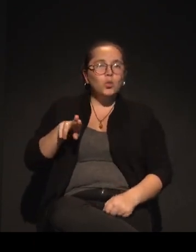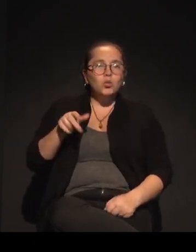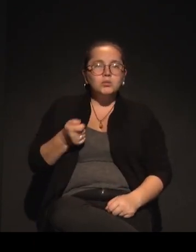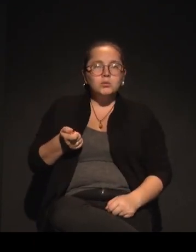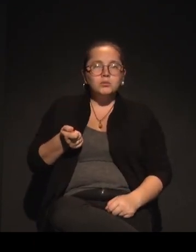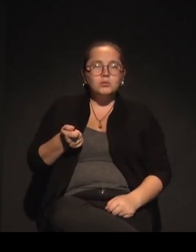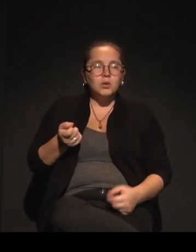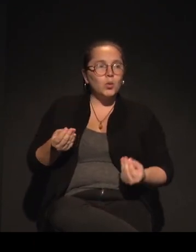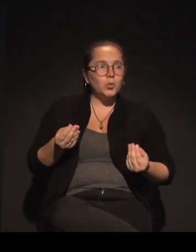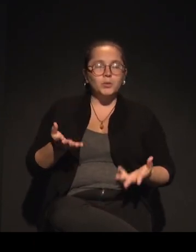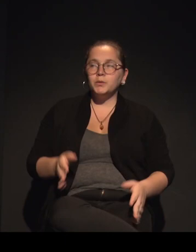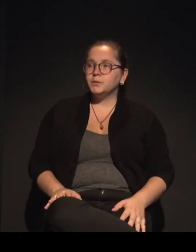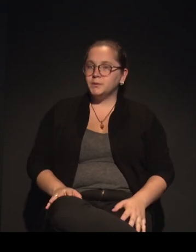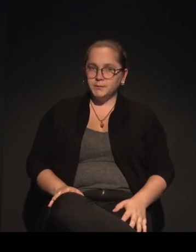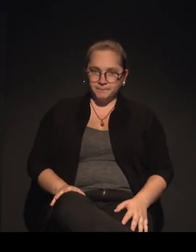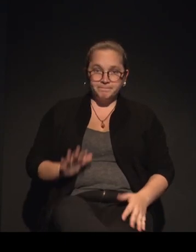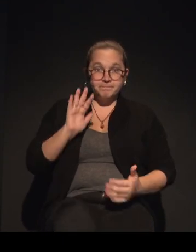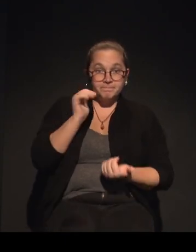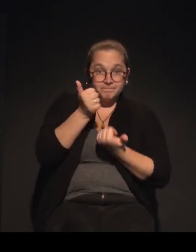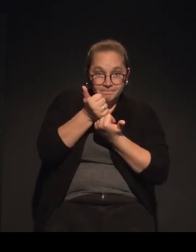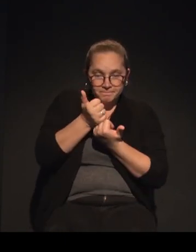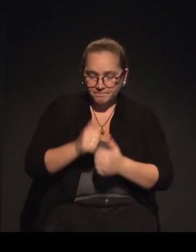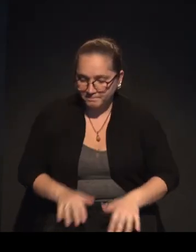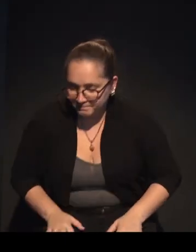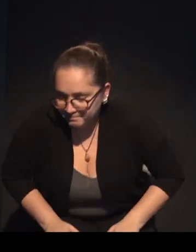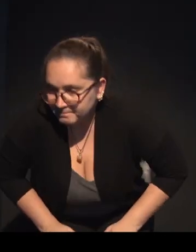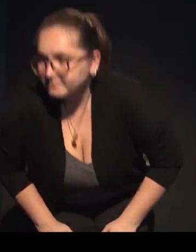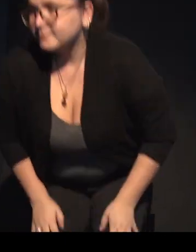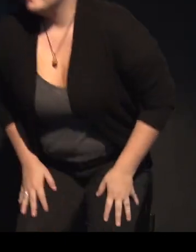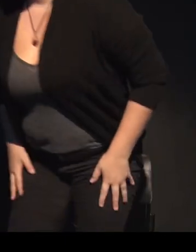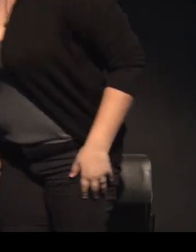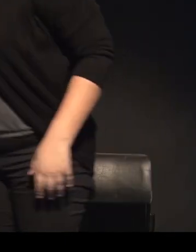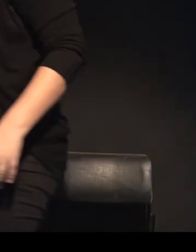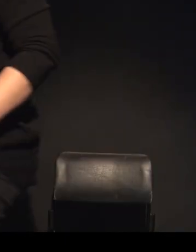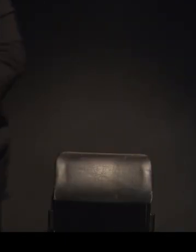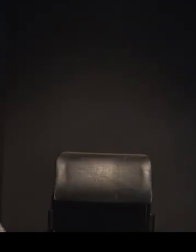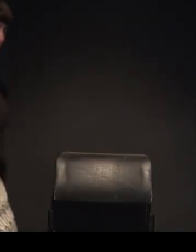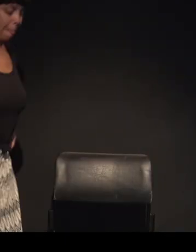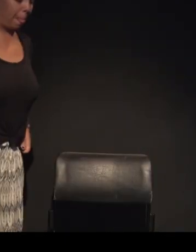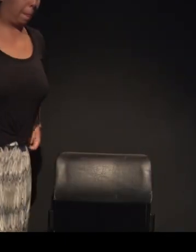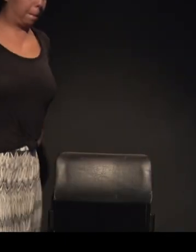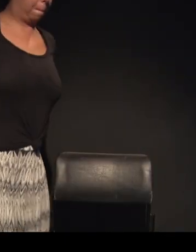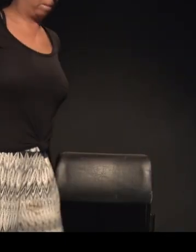que eu tenho uma experiência também é